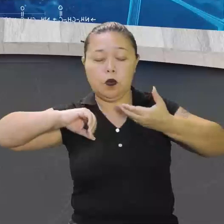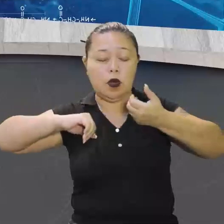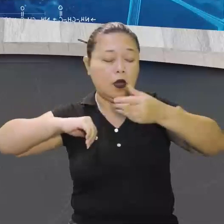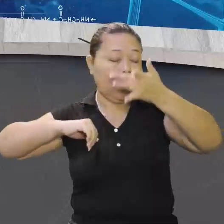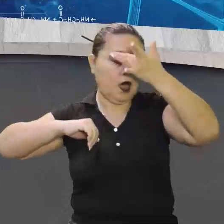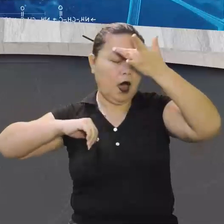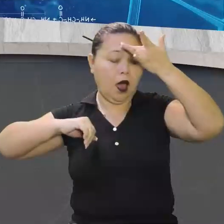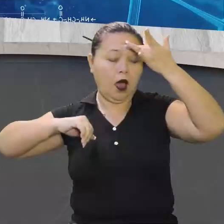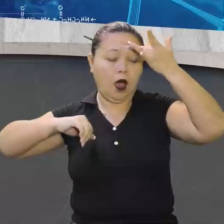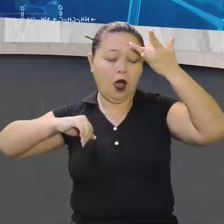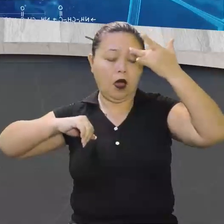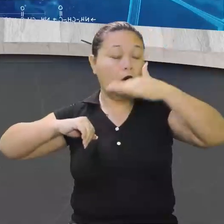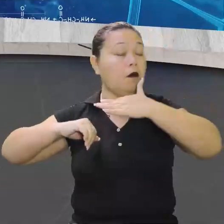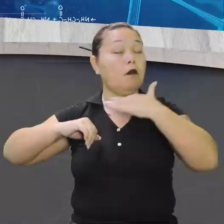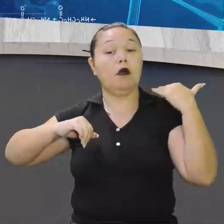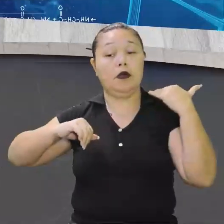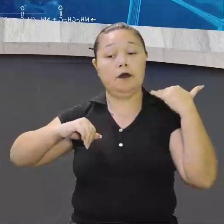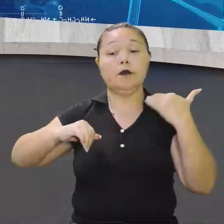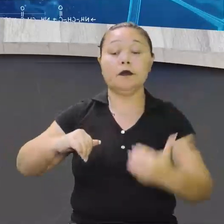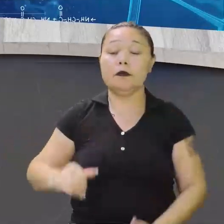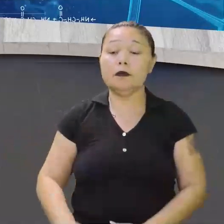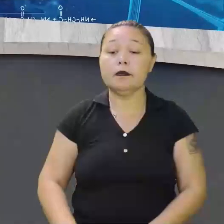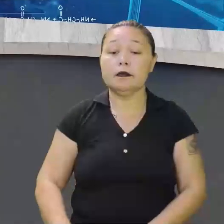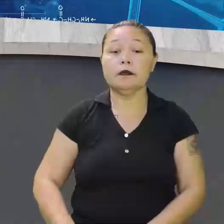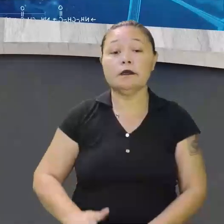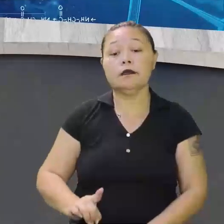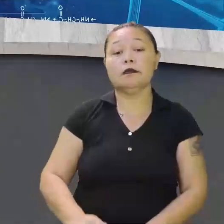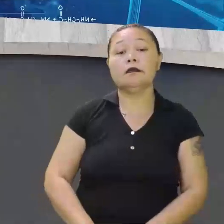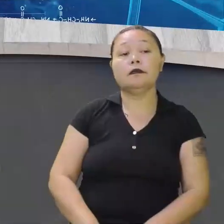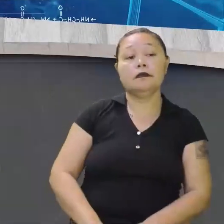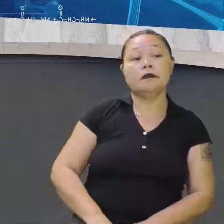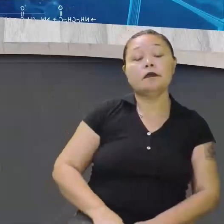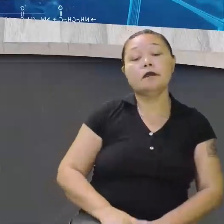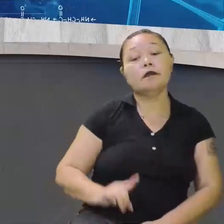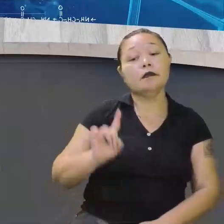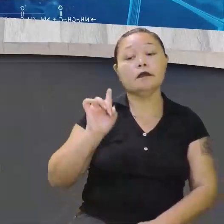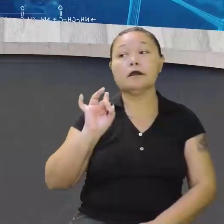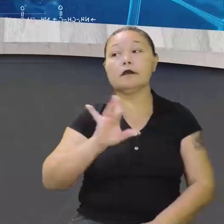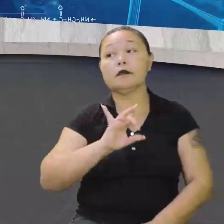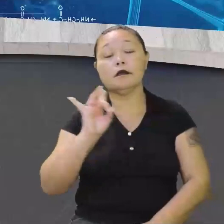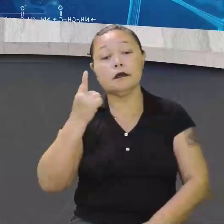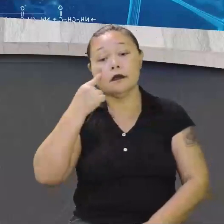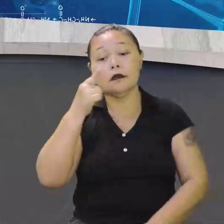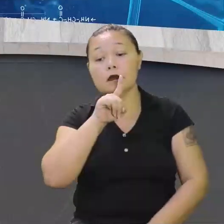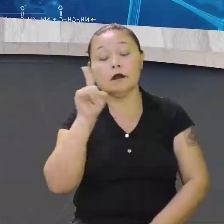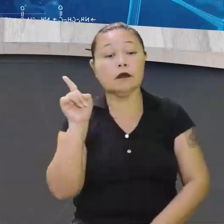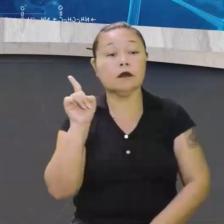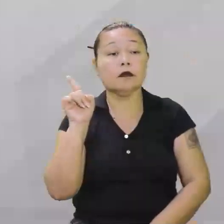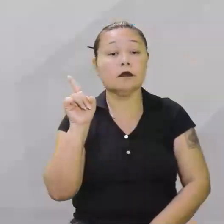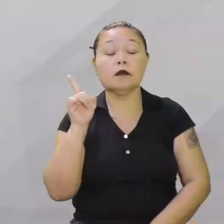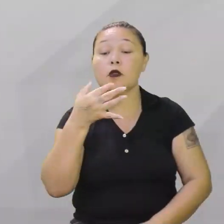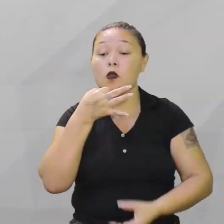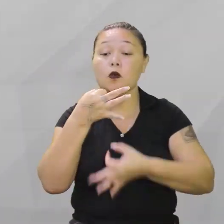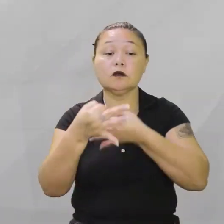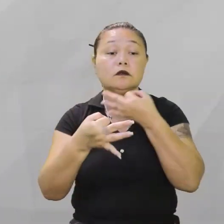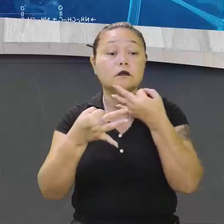pessoa morre, tá bom? Entra em óbito, tá bom? Então aqui só olhando agora para o